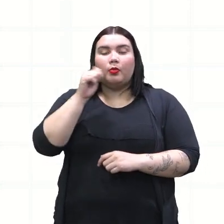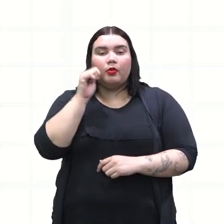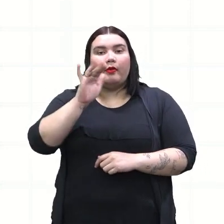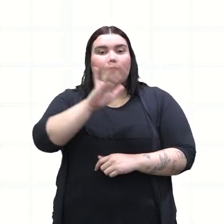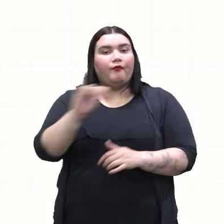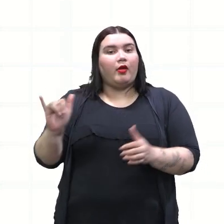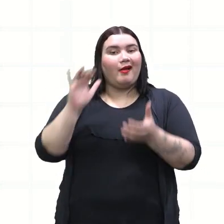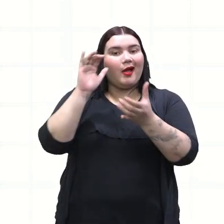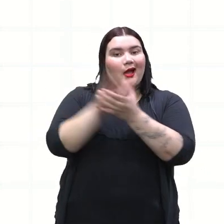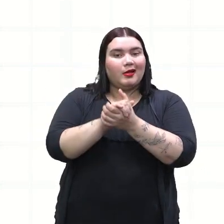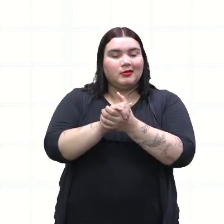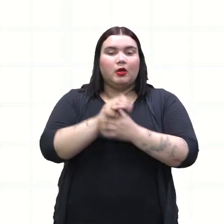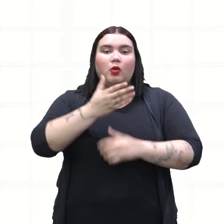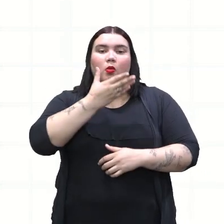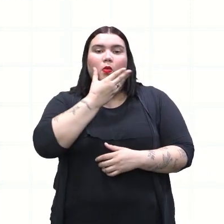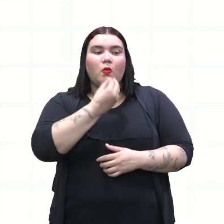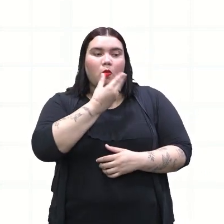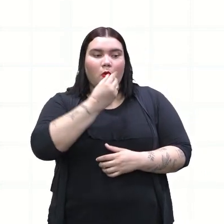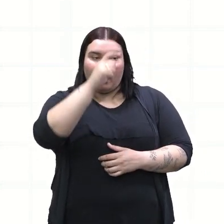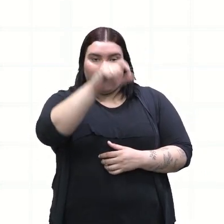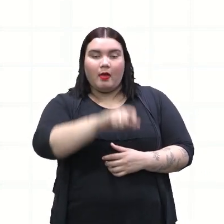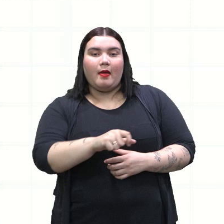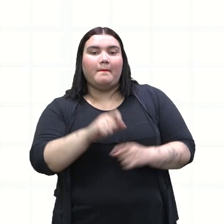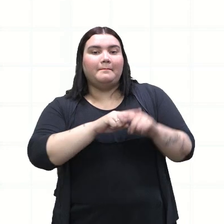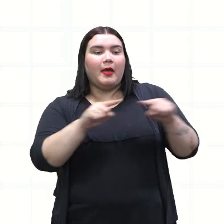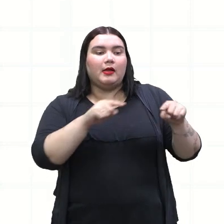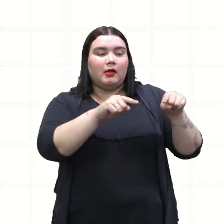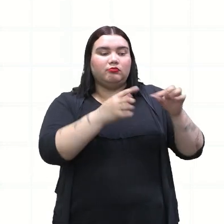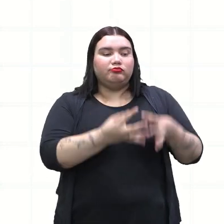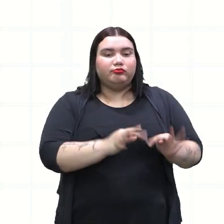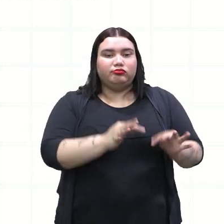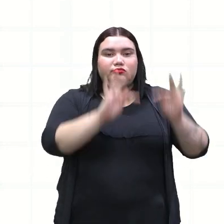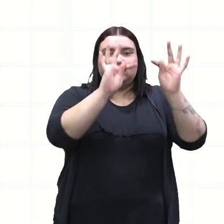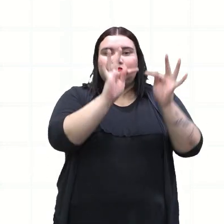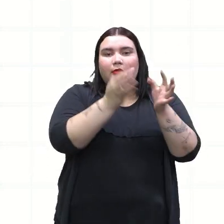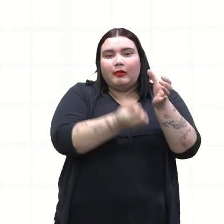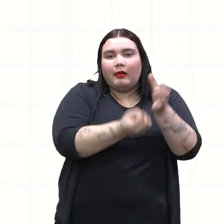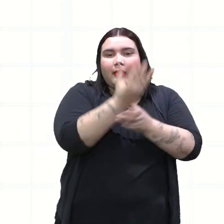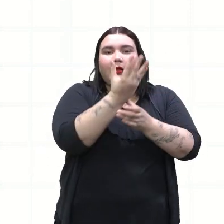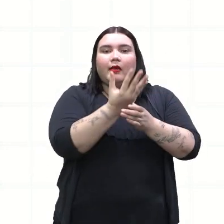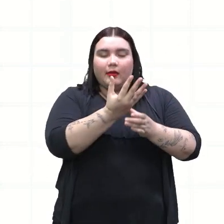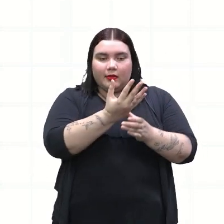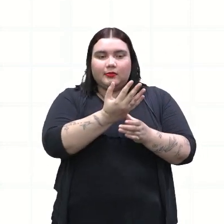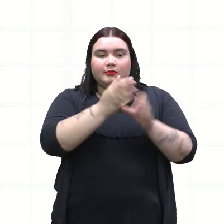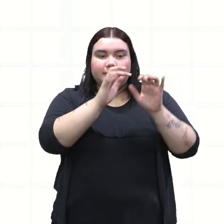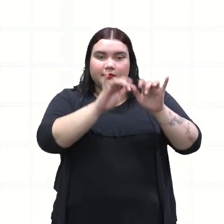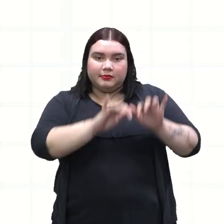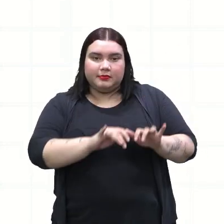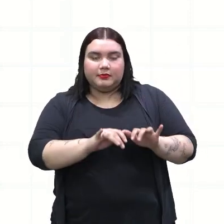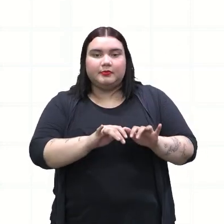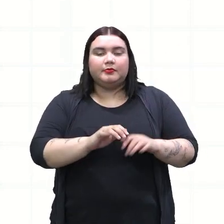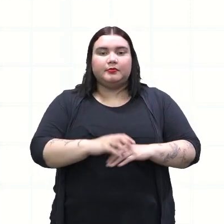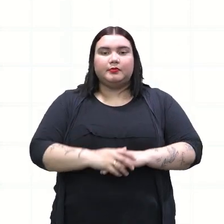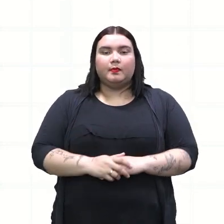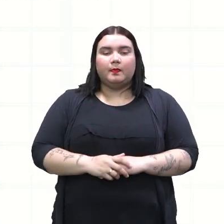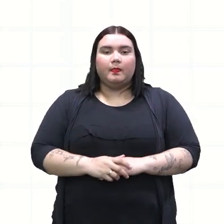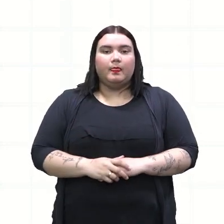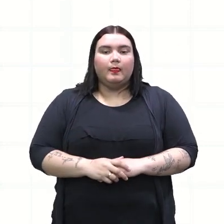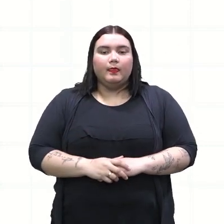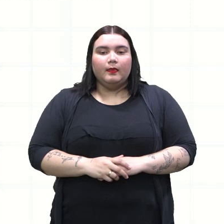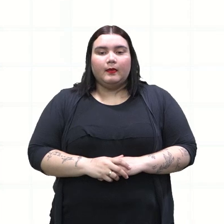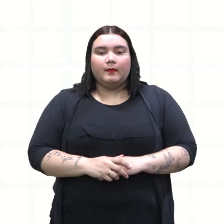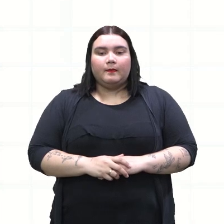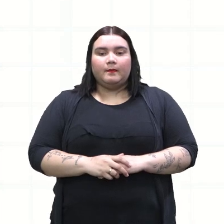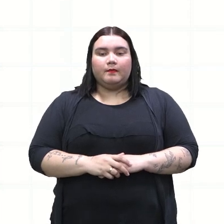casar com um holograma criado por inteligência artificial in a world first, né? É a